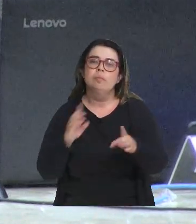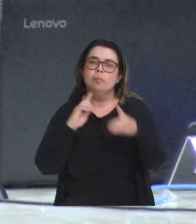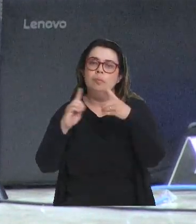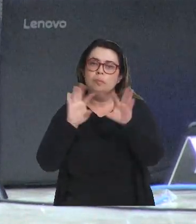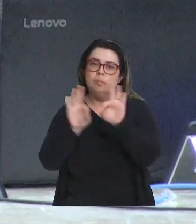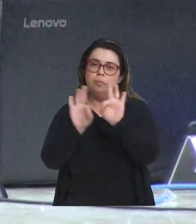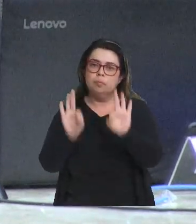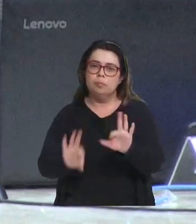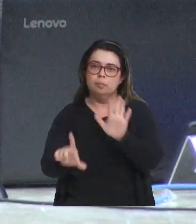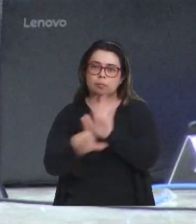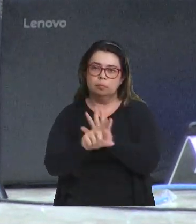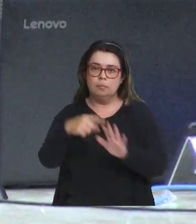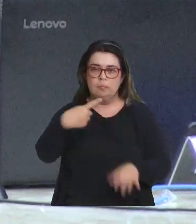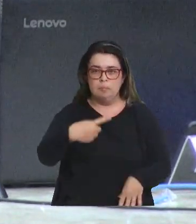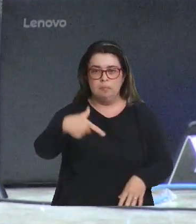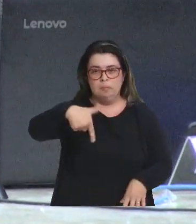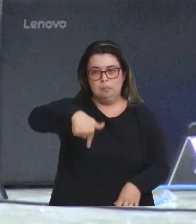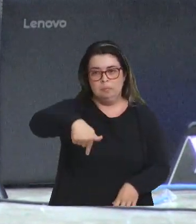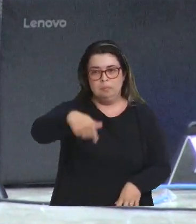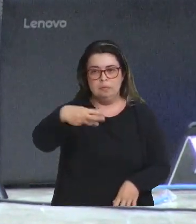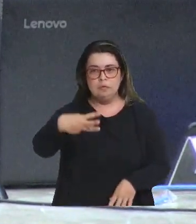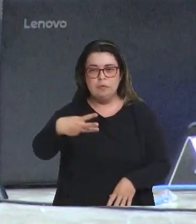lei